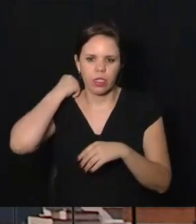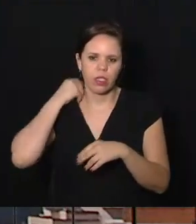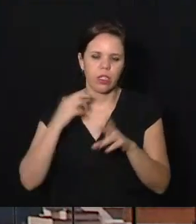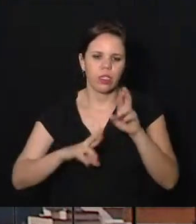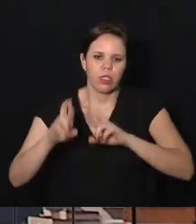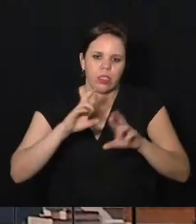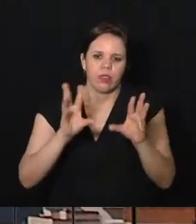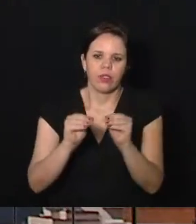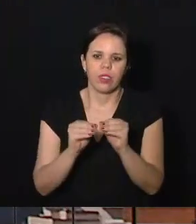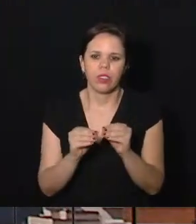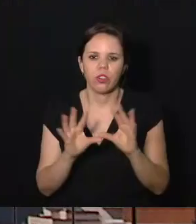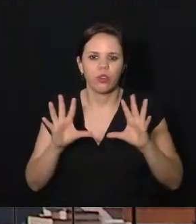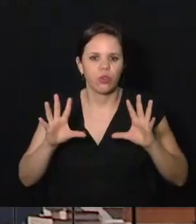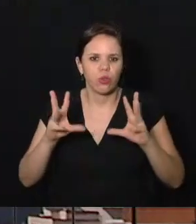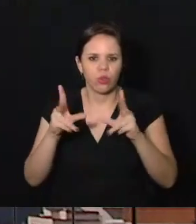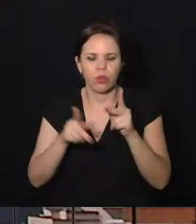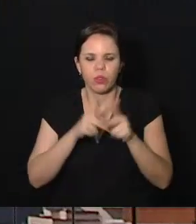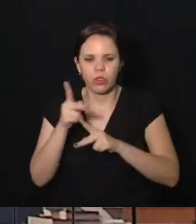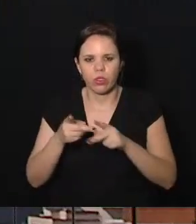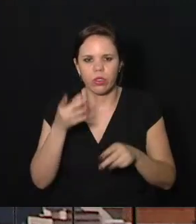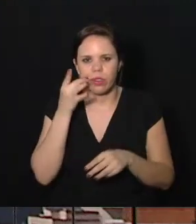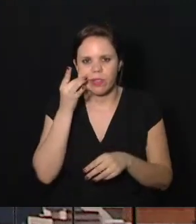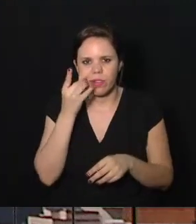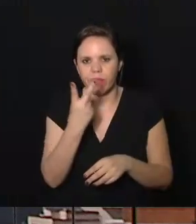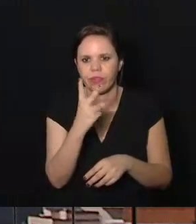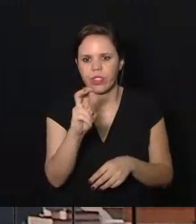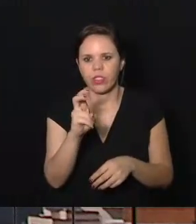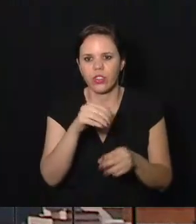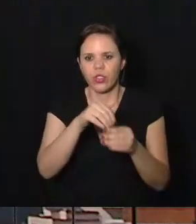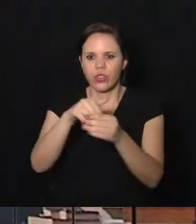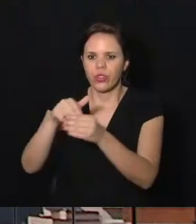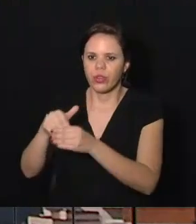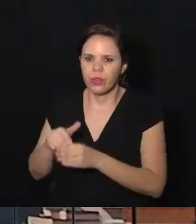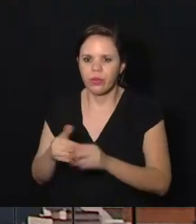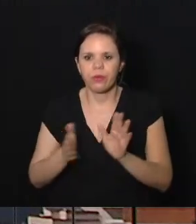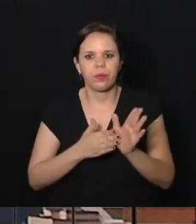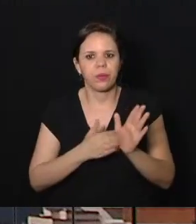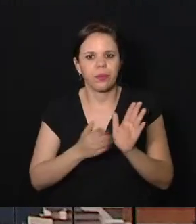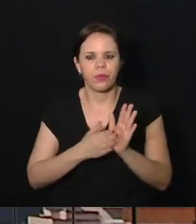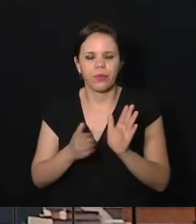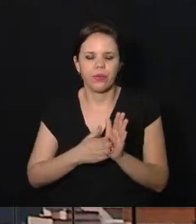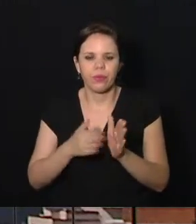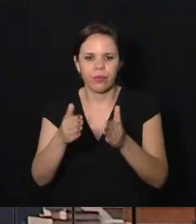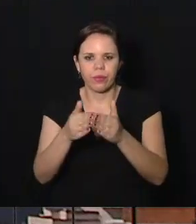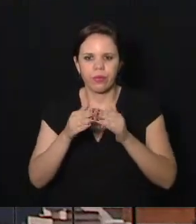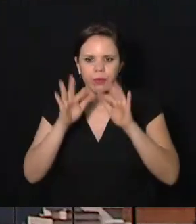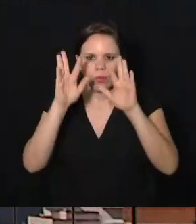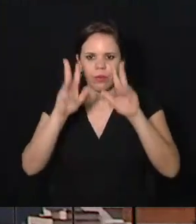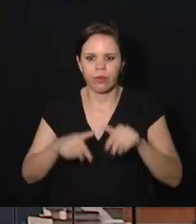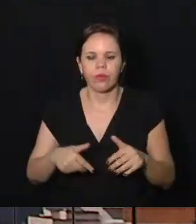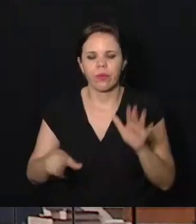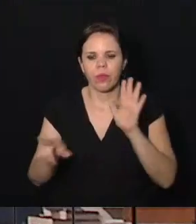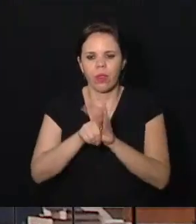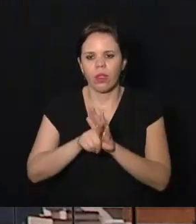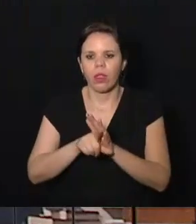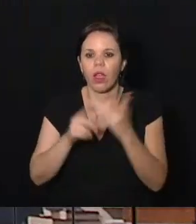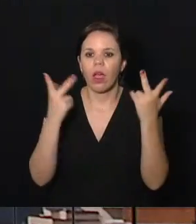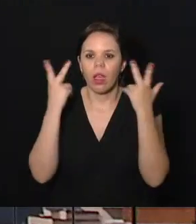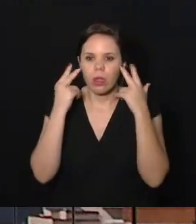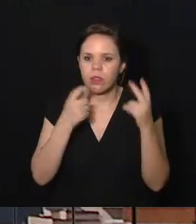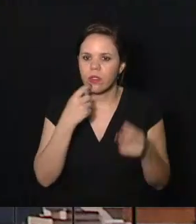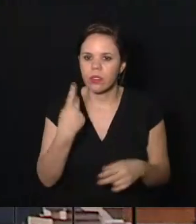pela unanimidade dos presentes, 25 votos, a proposta de emenda à Lei Orgânica Municipal,